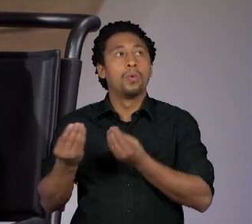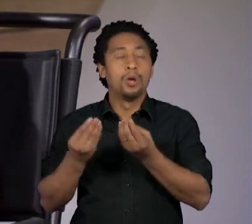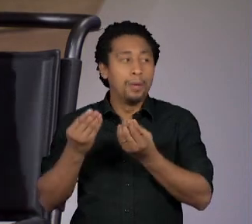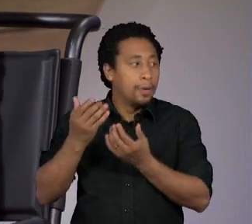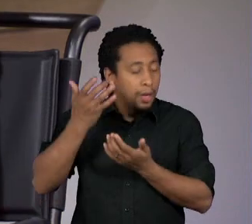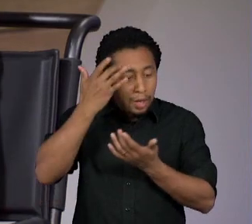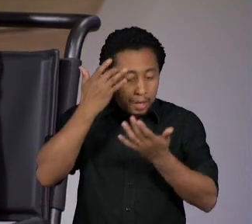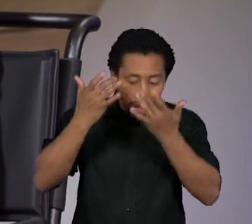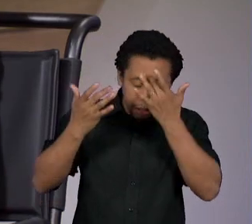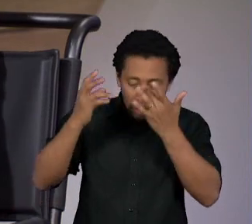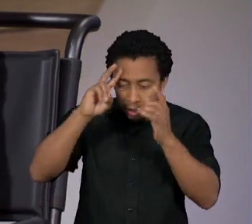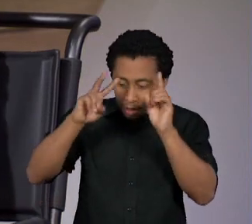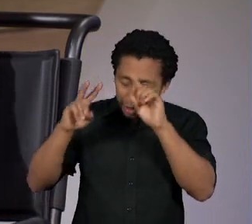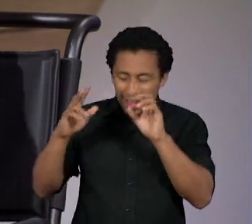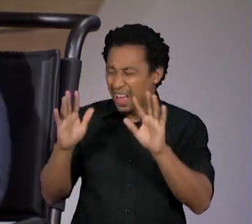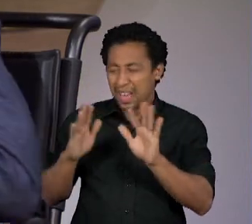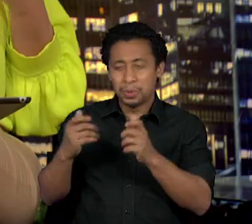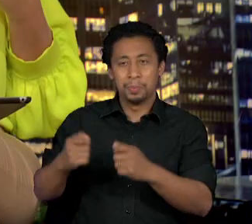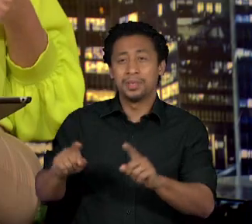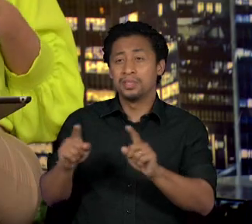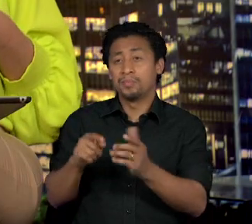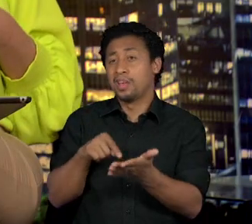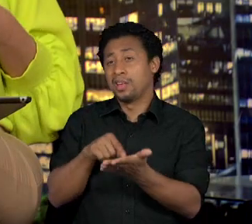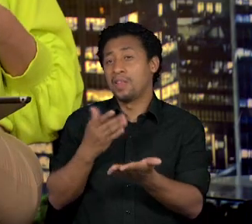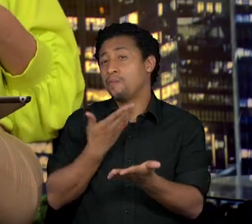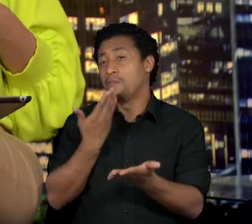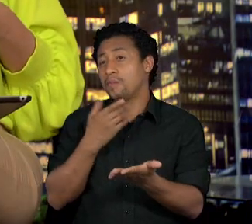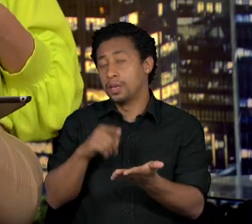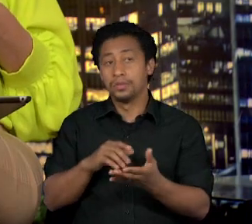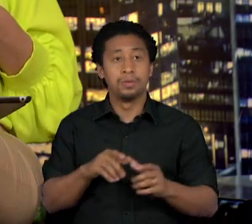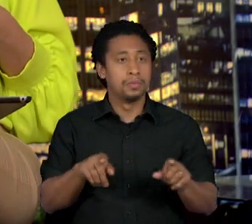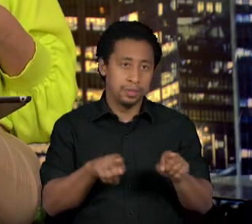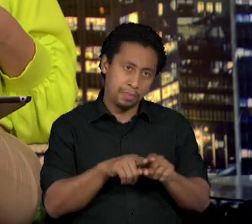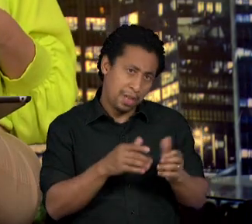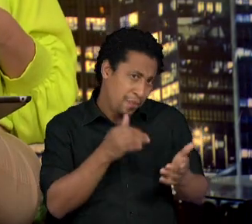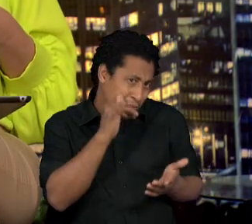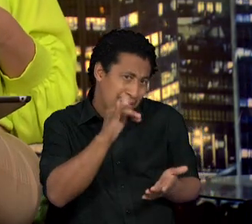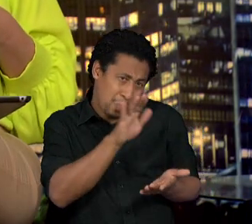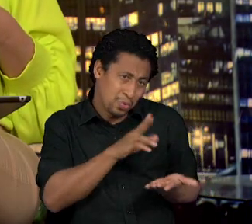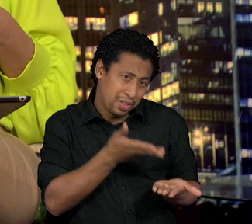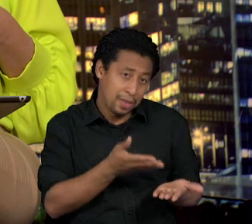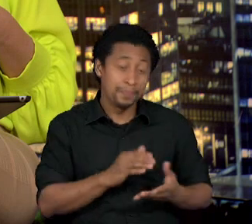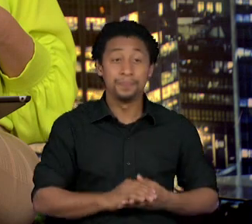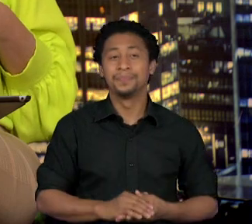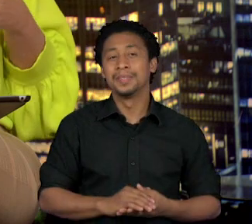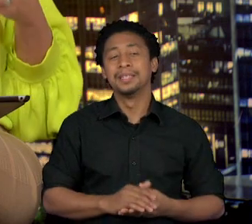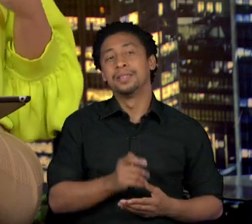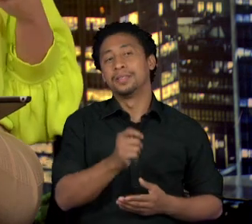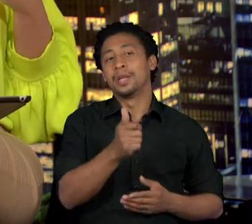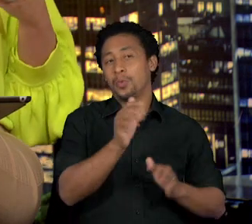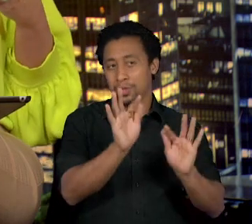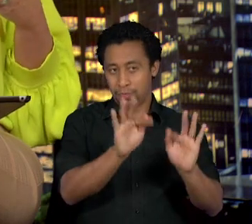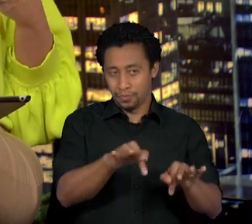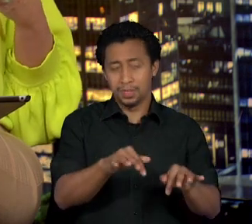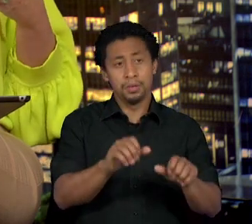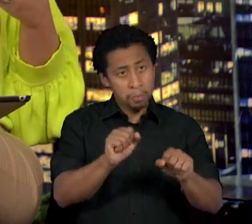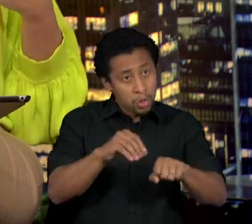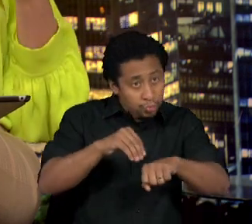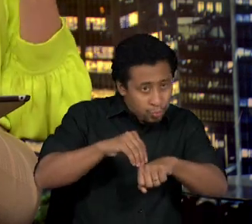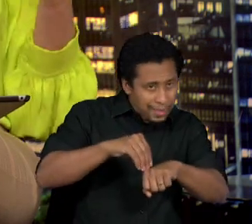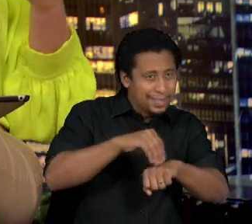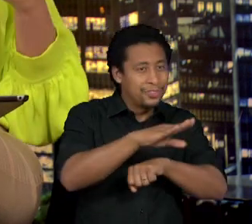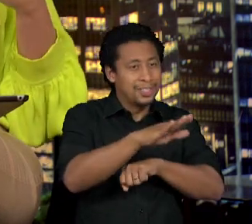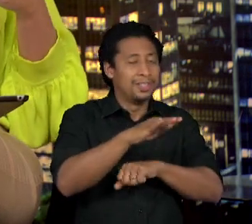porque simplesmente ela está ali, é fácil acesso. E deixar de ativar, não é? Exato. Nós estamos chegando ao fim. Valéria, eu queria mais alguma dica nesse sentido